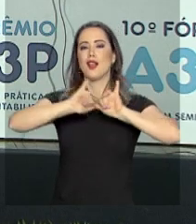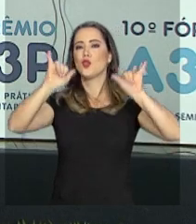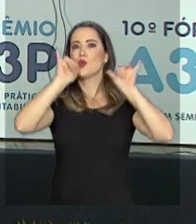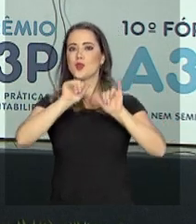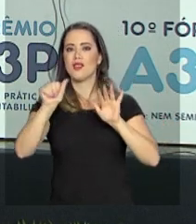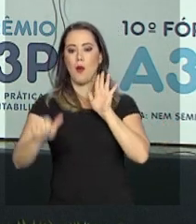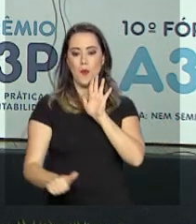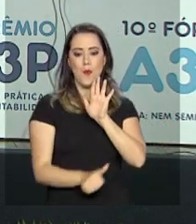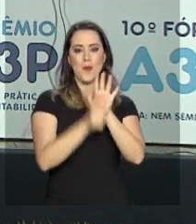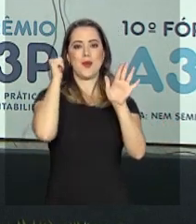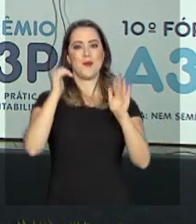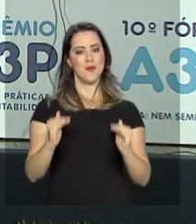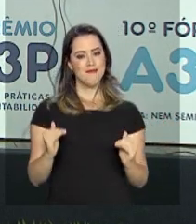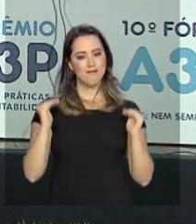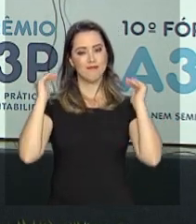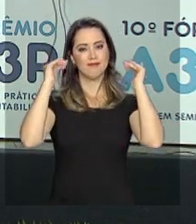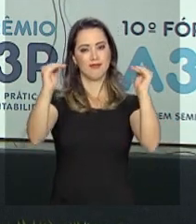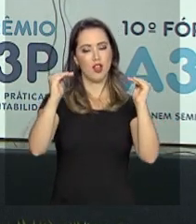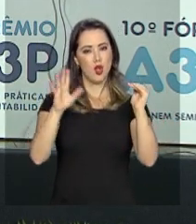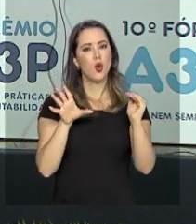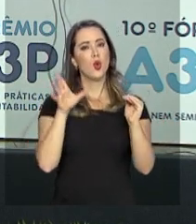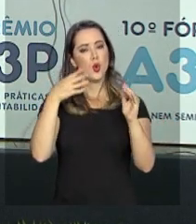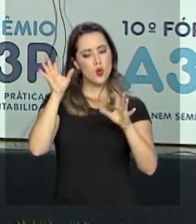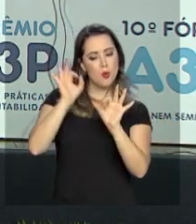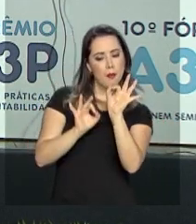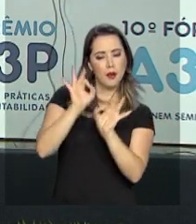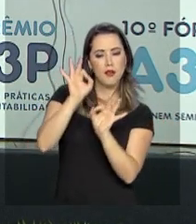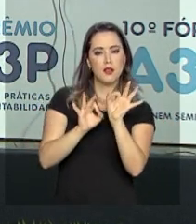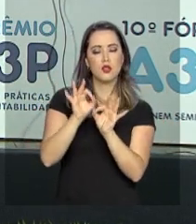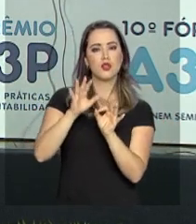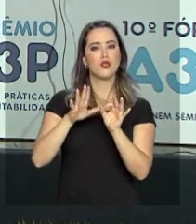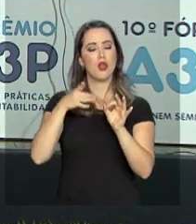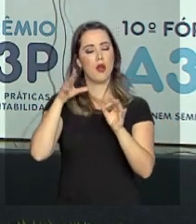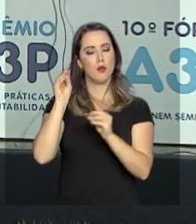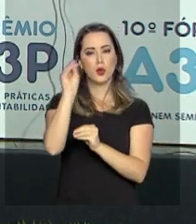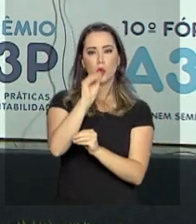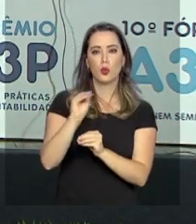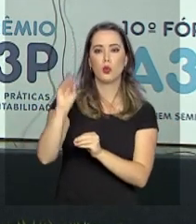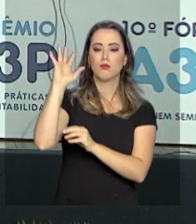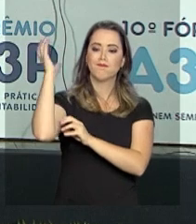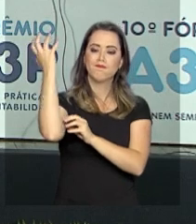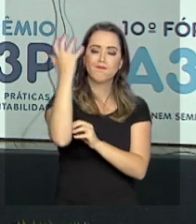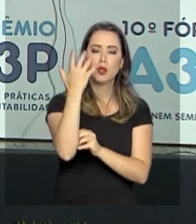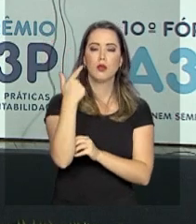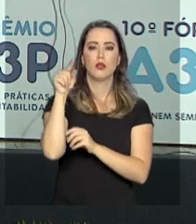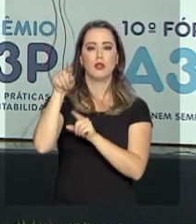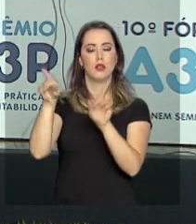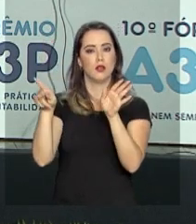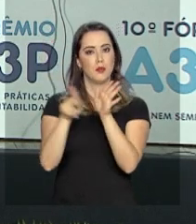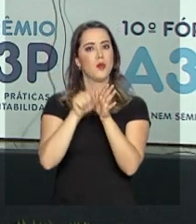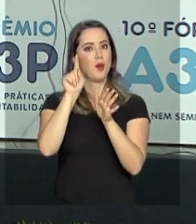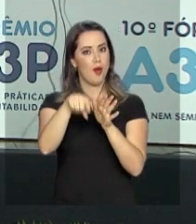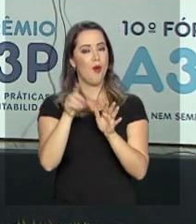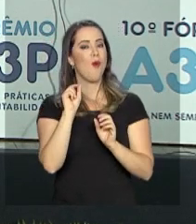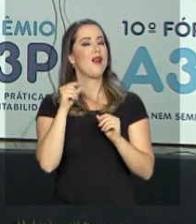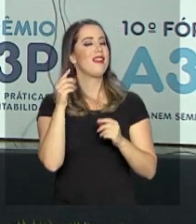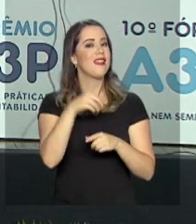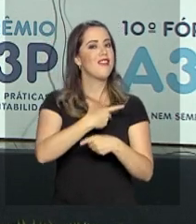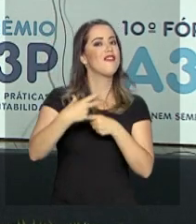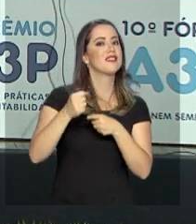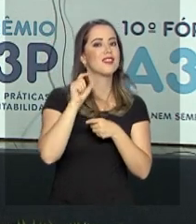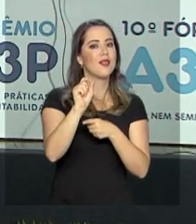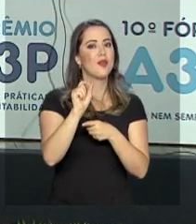na categoria Curso Manejo Sustentável dos Recursos Naturais é para